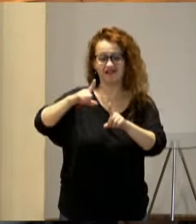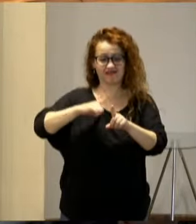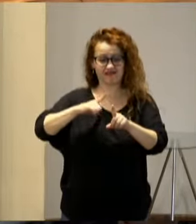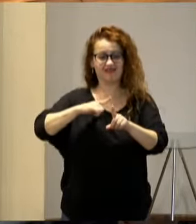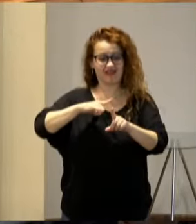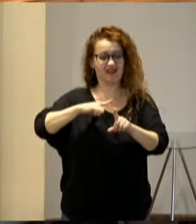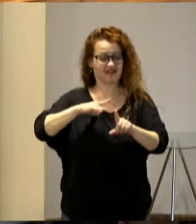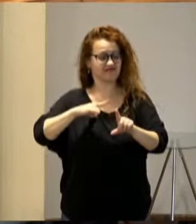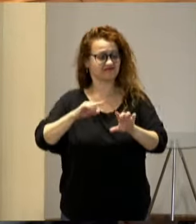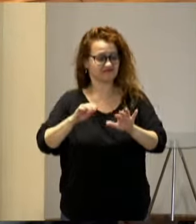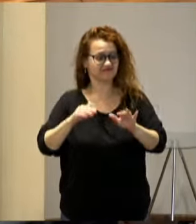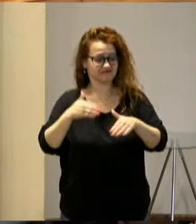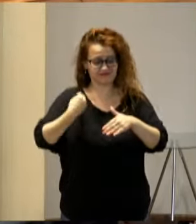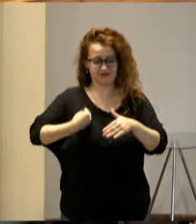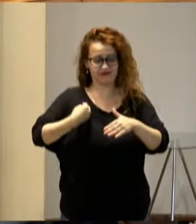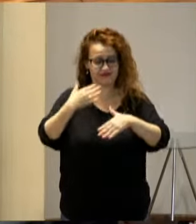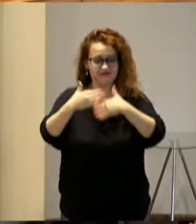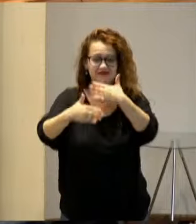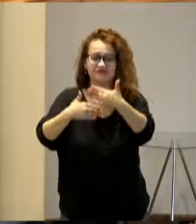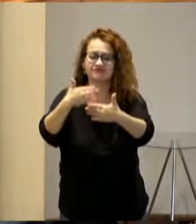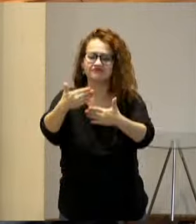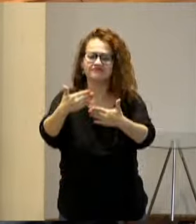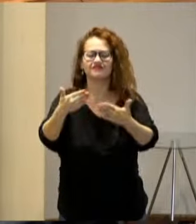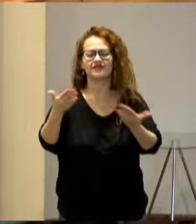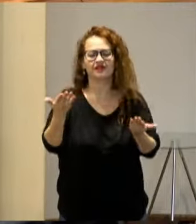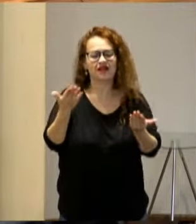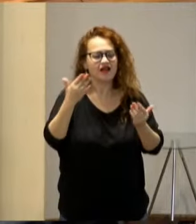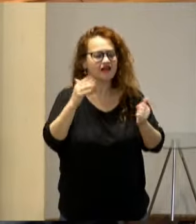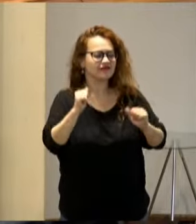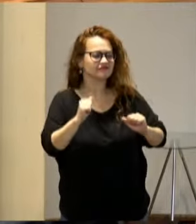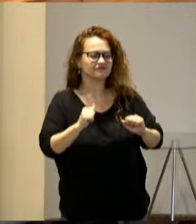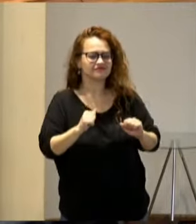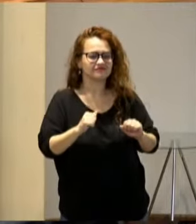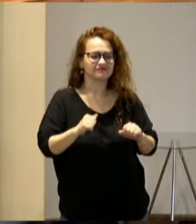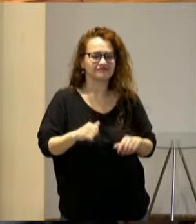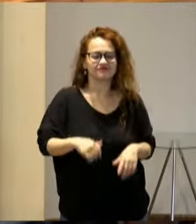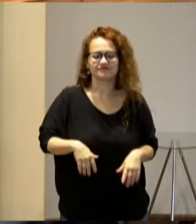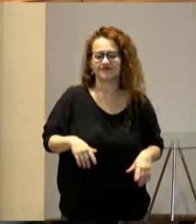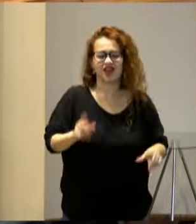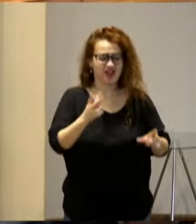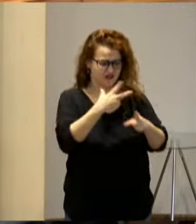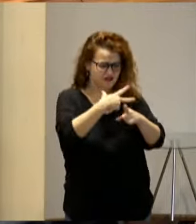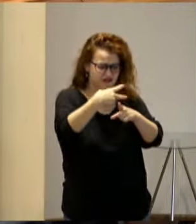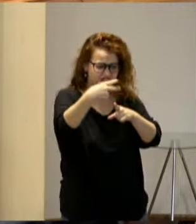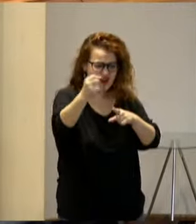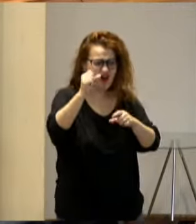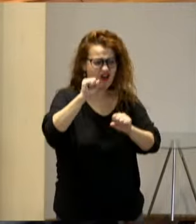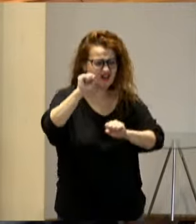não vai. Quem cede a vez não quer vitória,